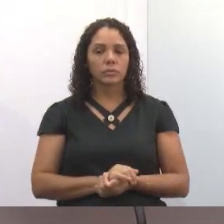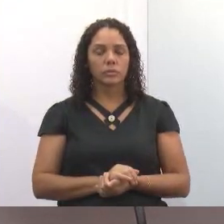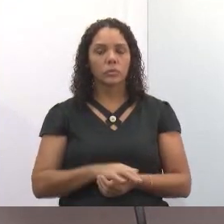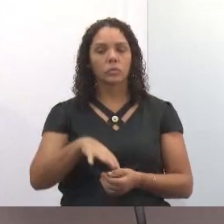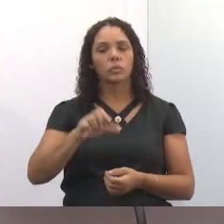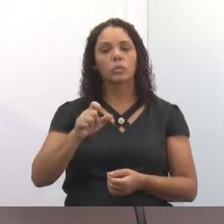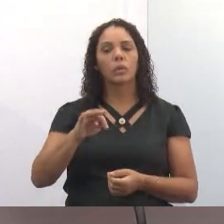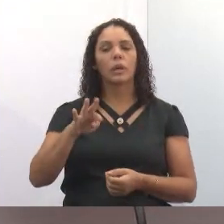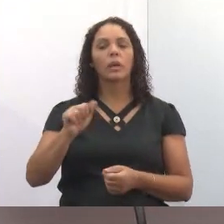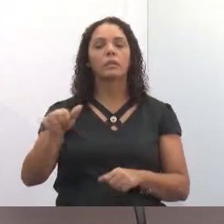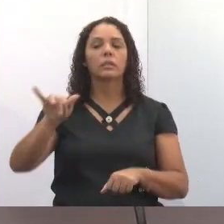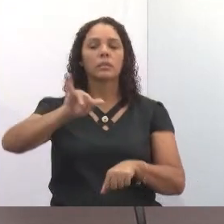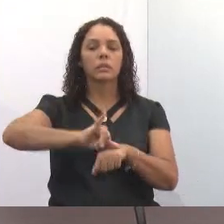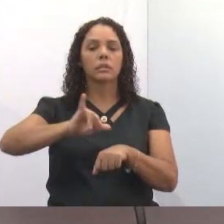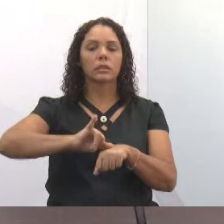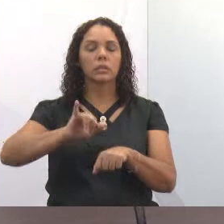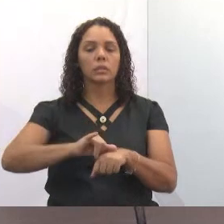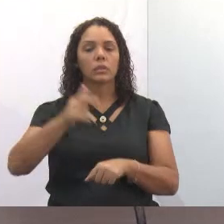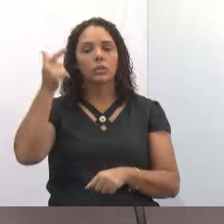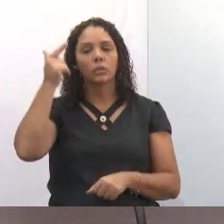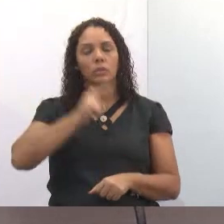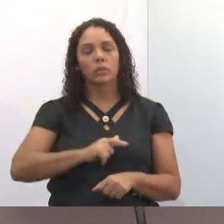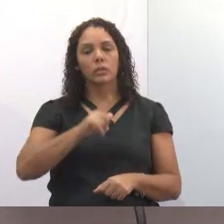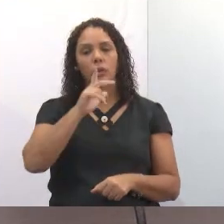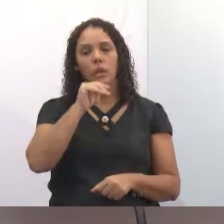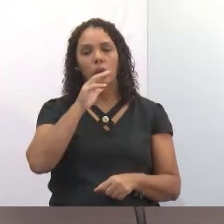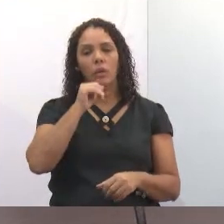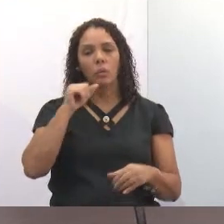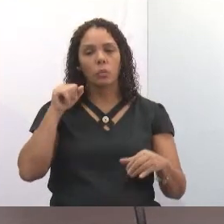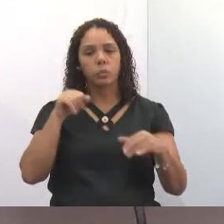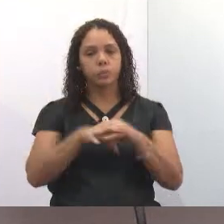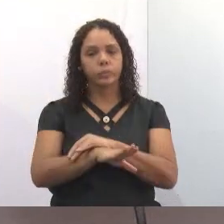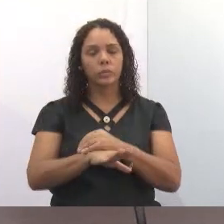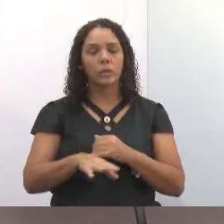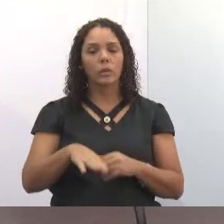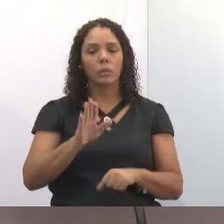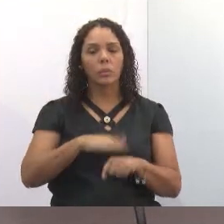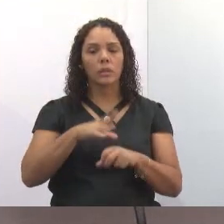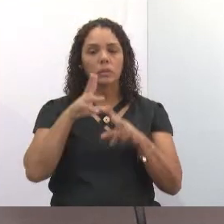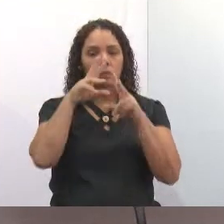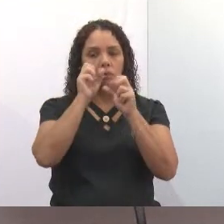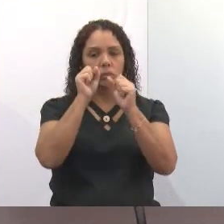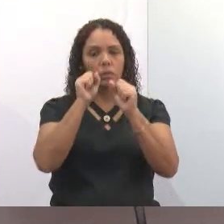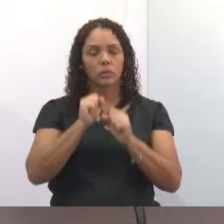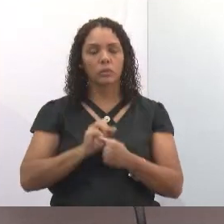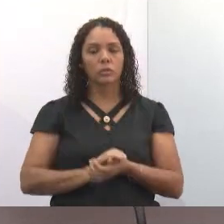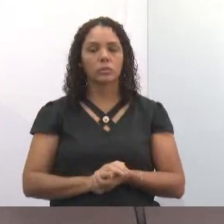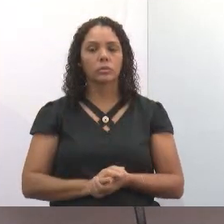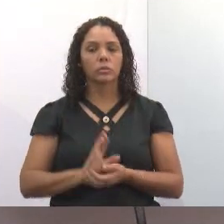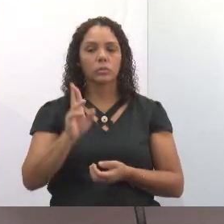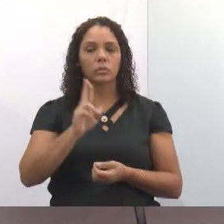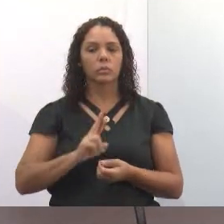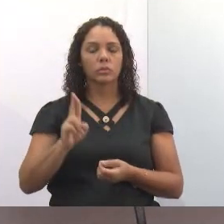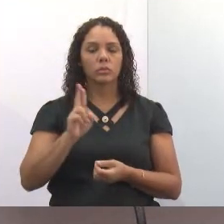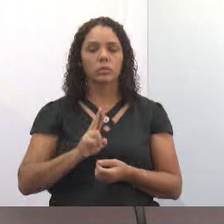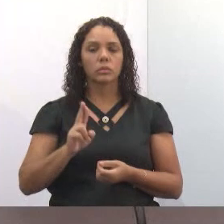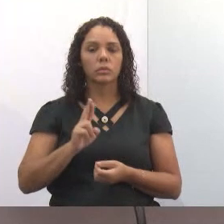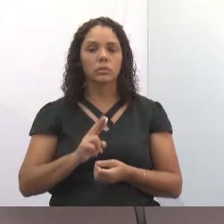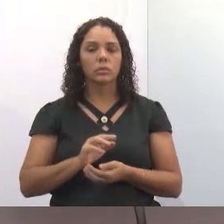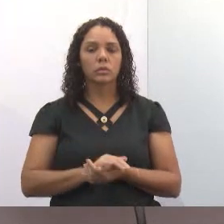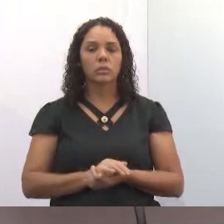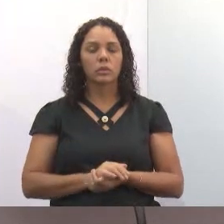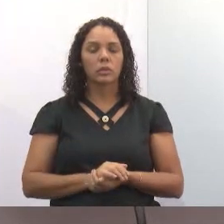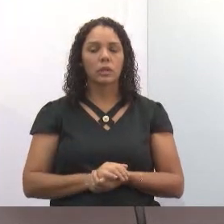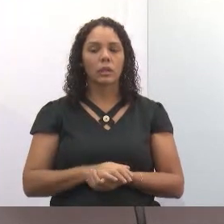Central, foi possível aumentar a pressão da água fornecida aos munícipes, utilizando a gravidade e eliminando a necessidade